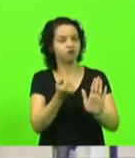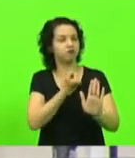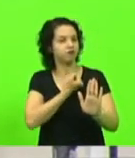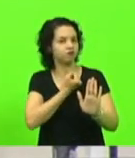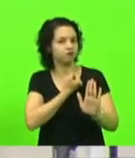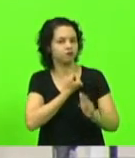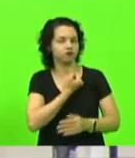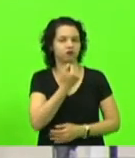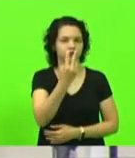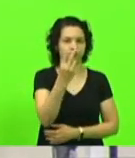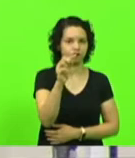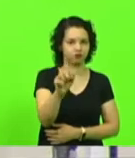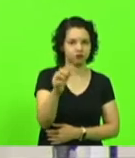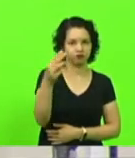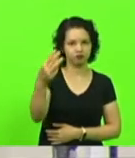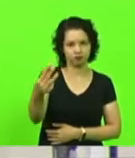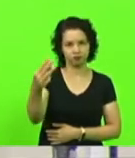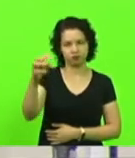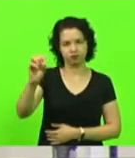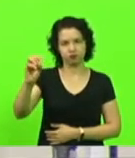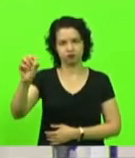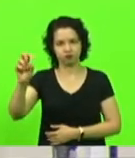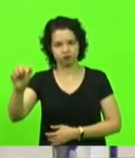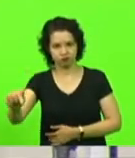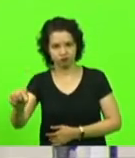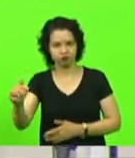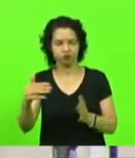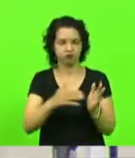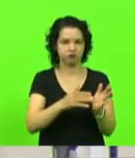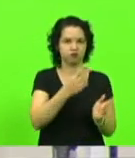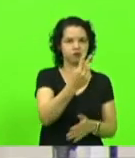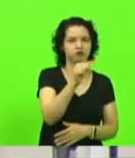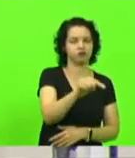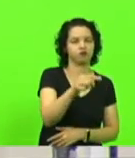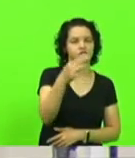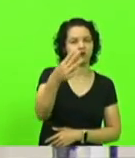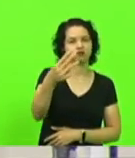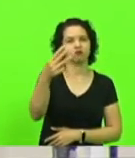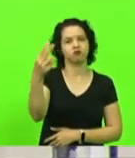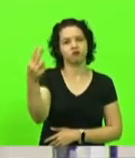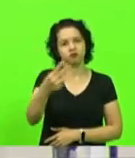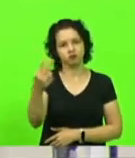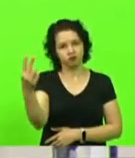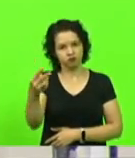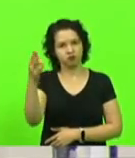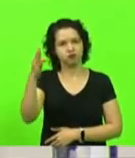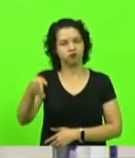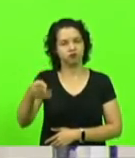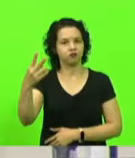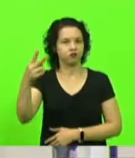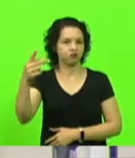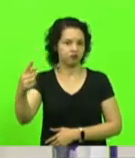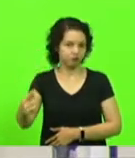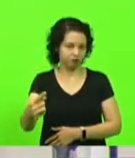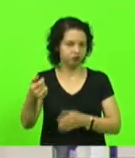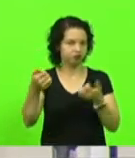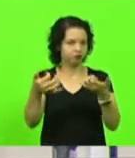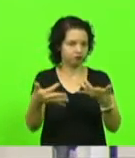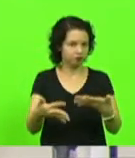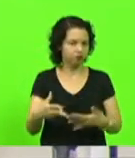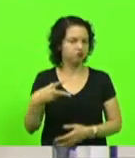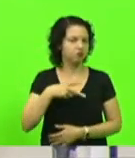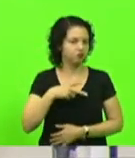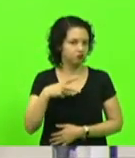2307 a 2322-2021. Explicações